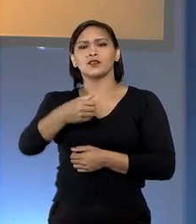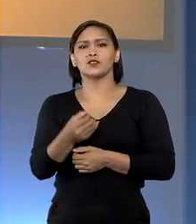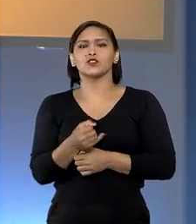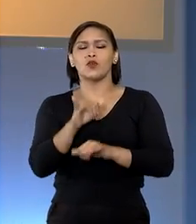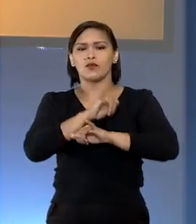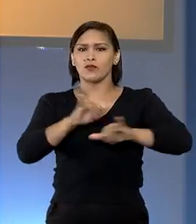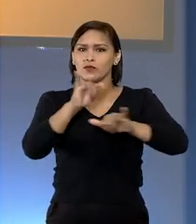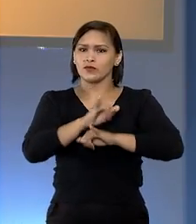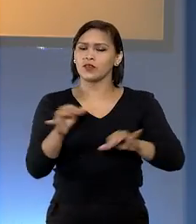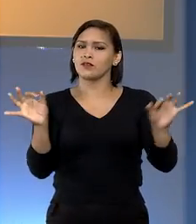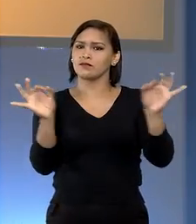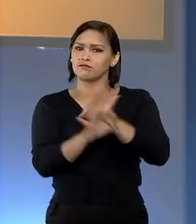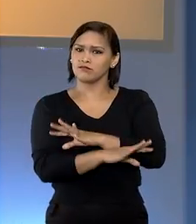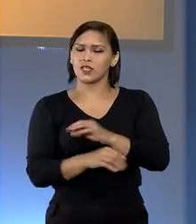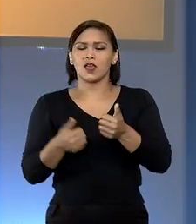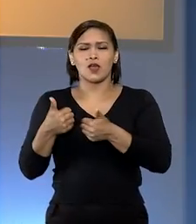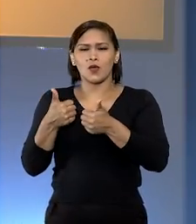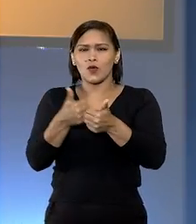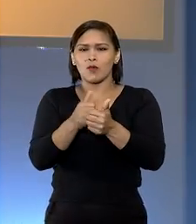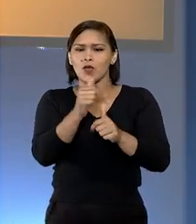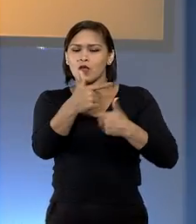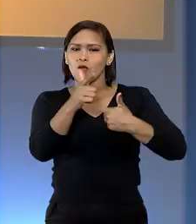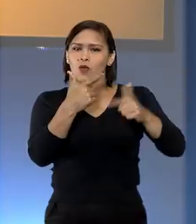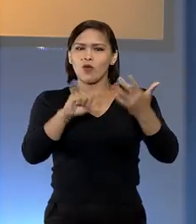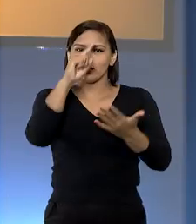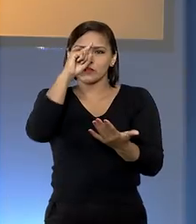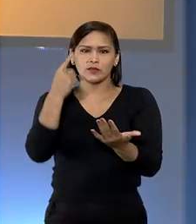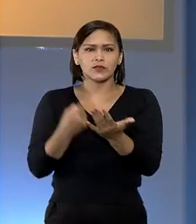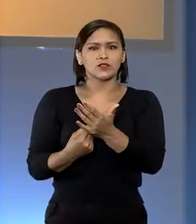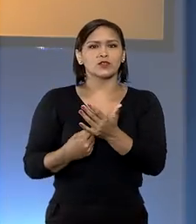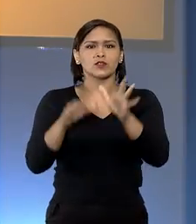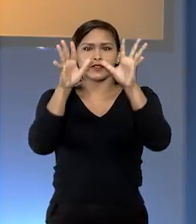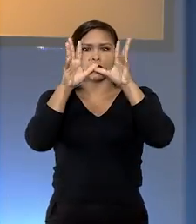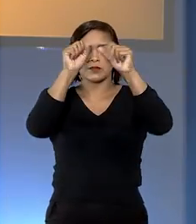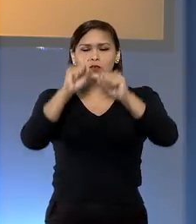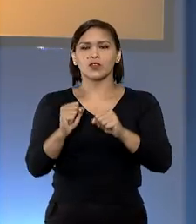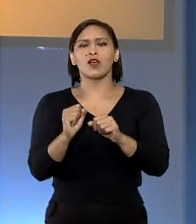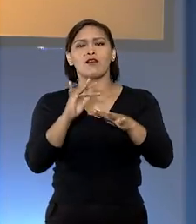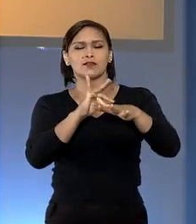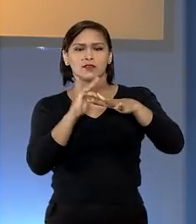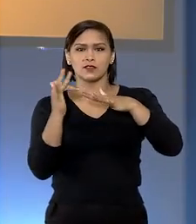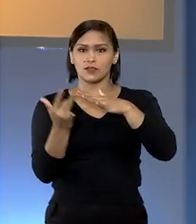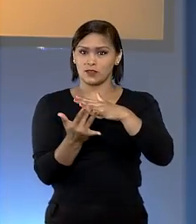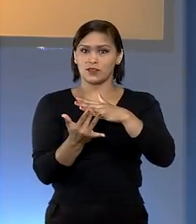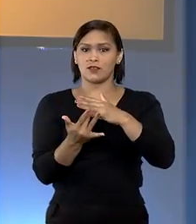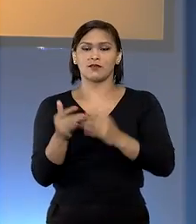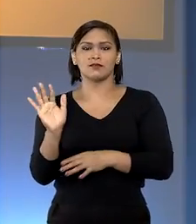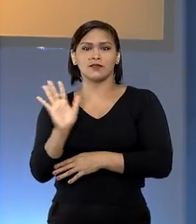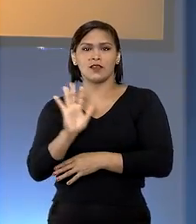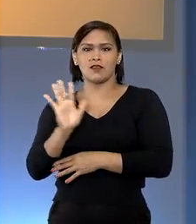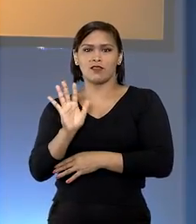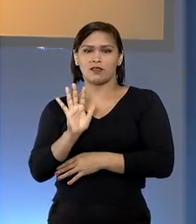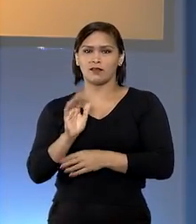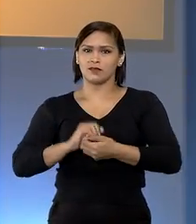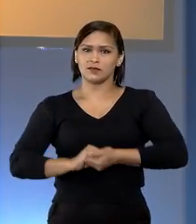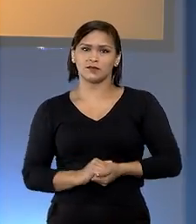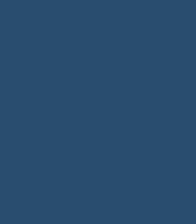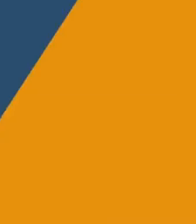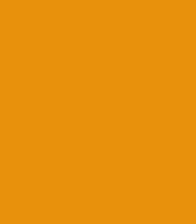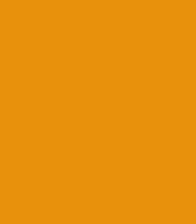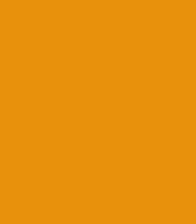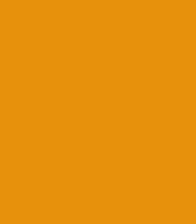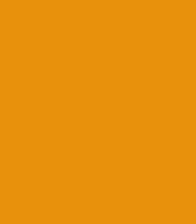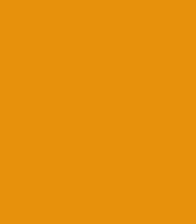STJ notícias fica por aqui acompanhe o decisões do tribunal nas nossas redes sociais até o próximo programa